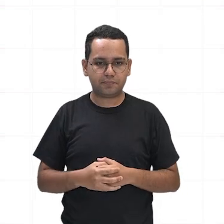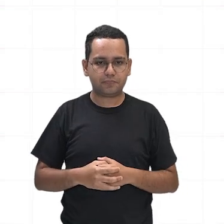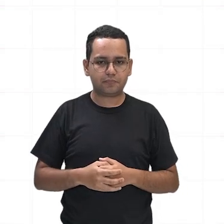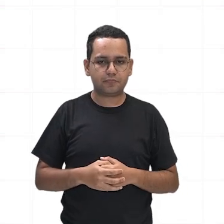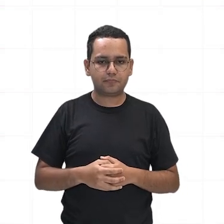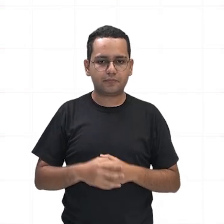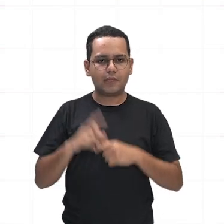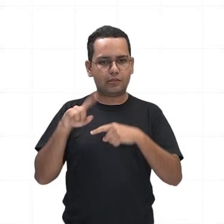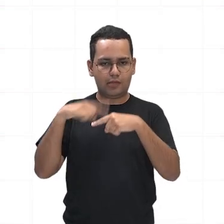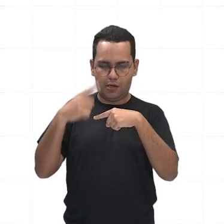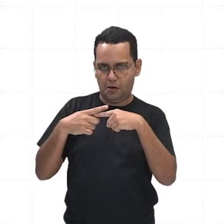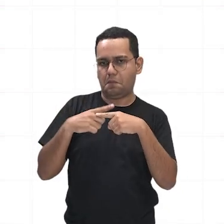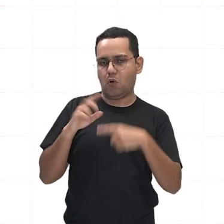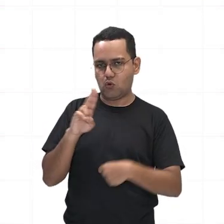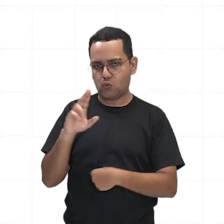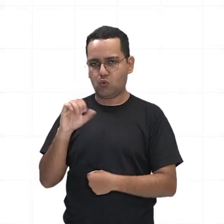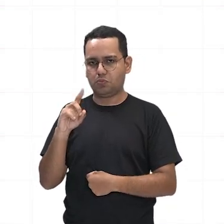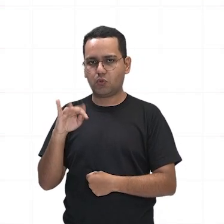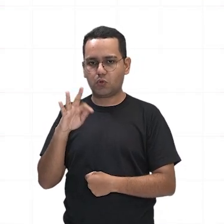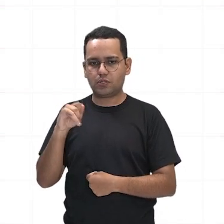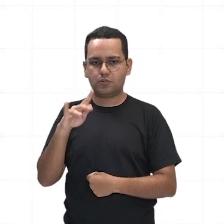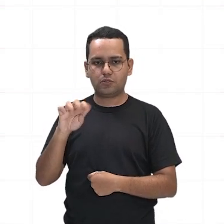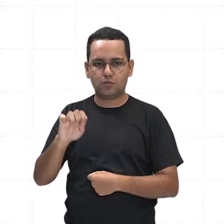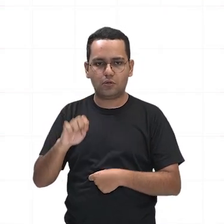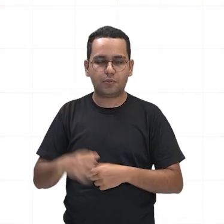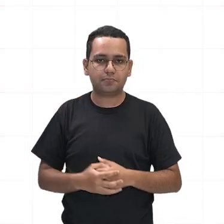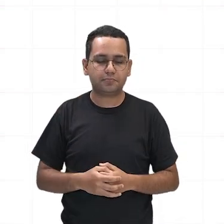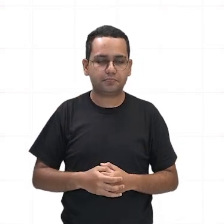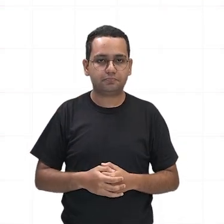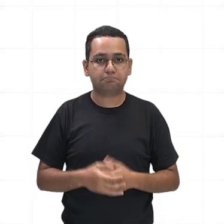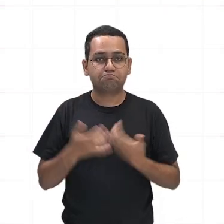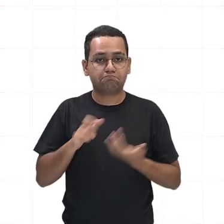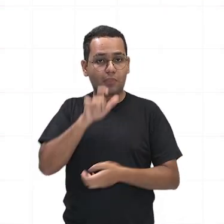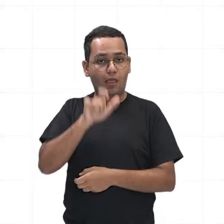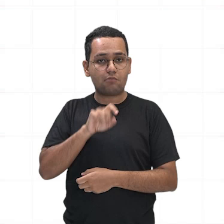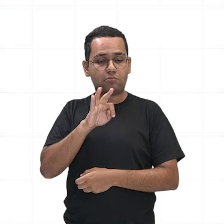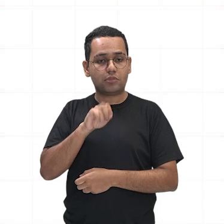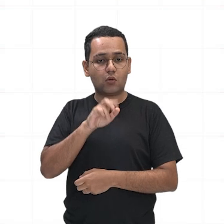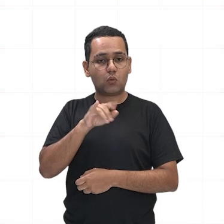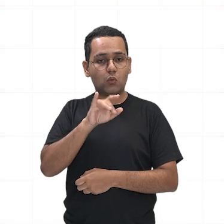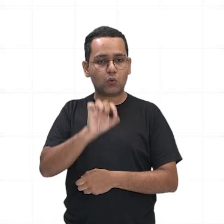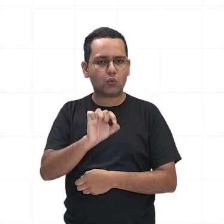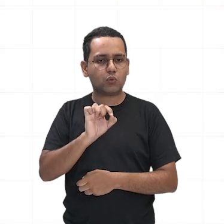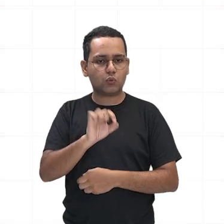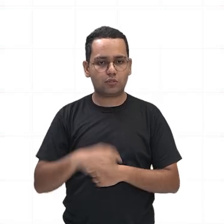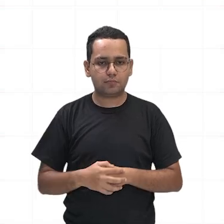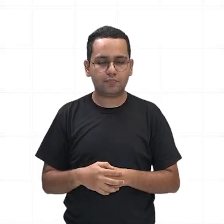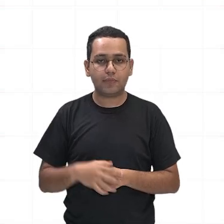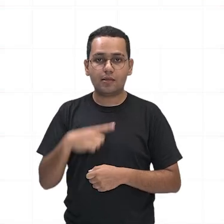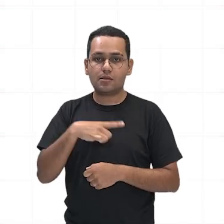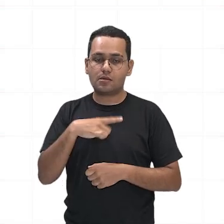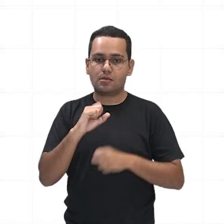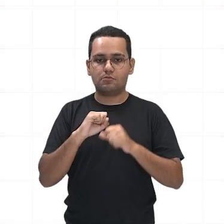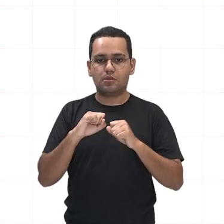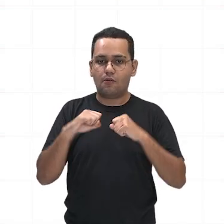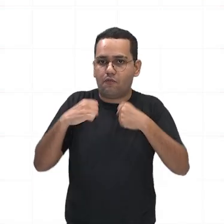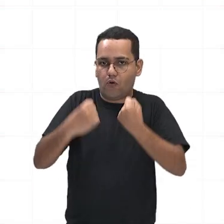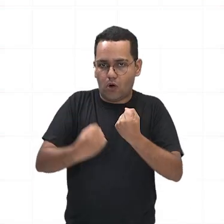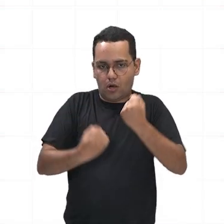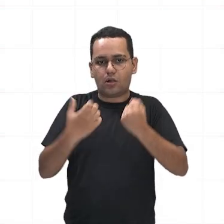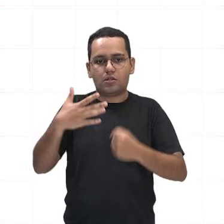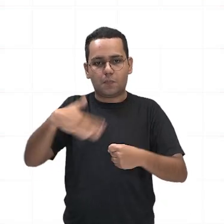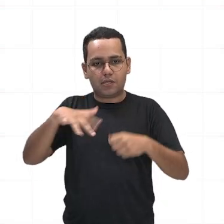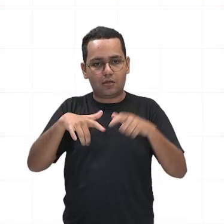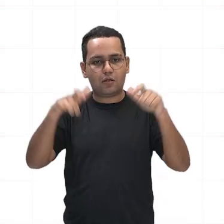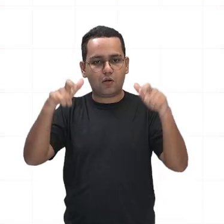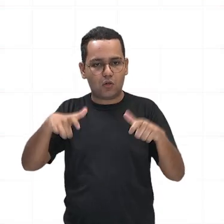de Constantinopla. Teodósio acreditava que fortalecia, então, o Império com essa nova divisão, porém,